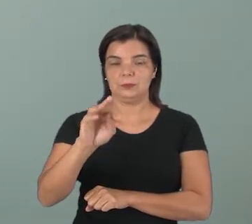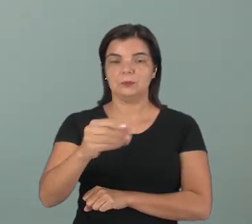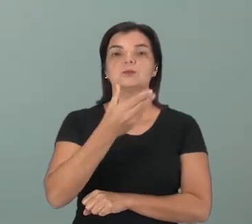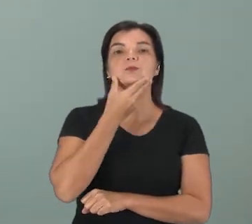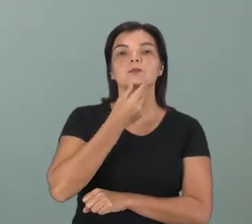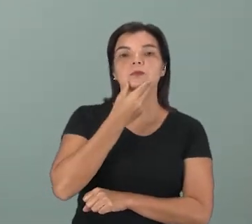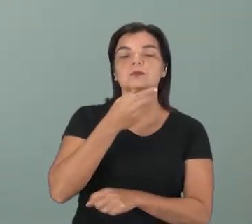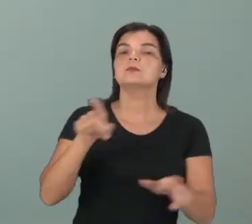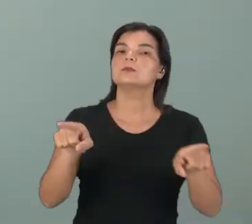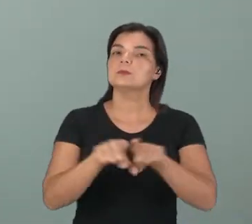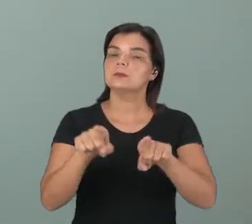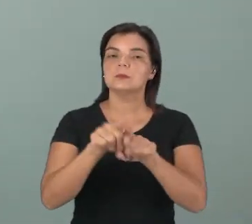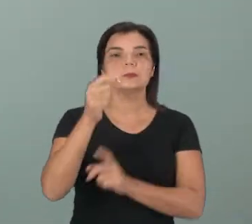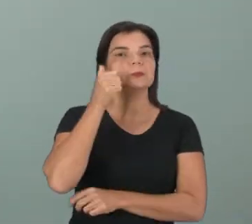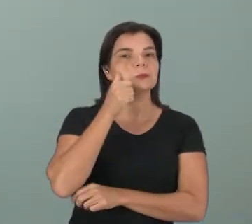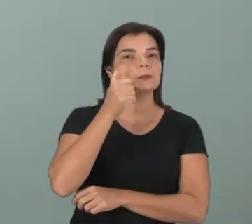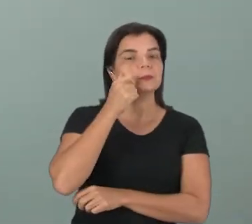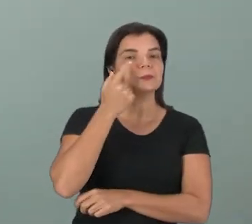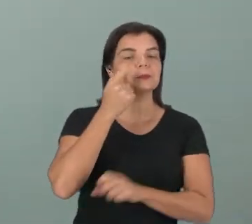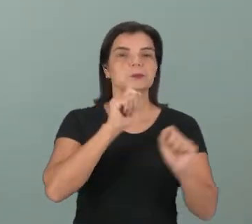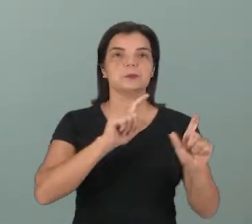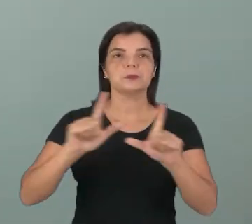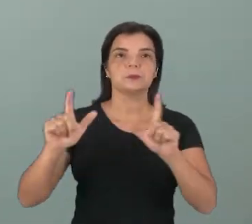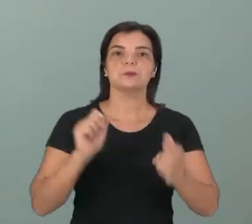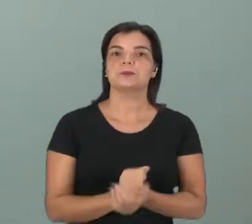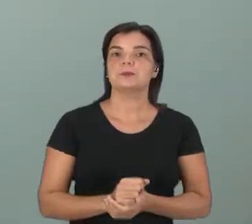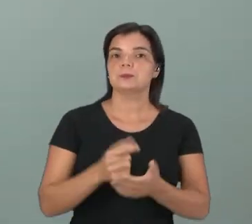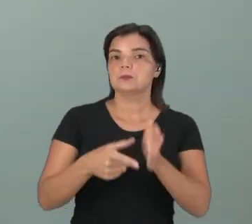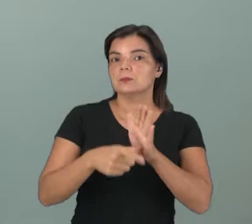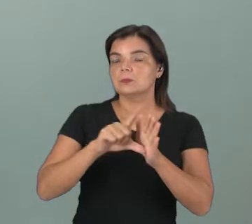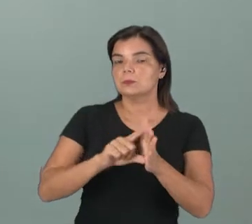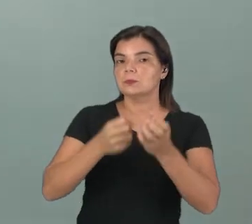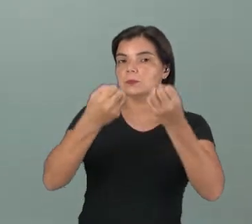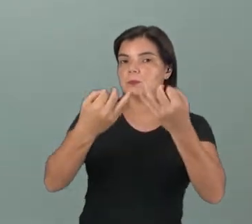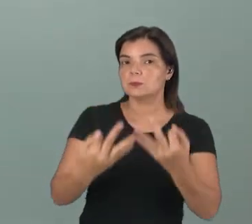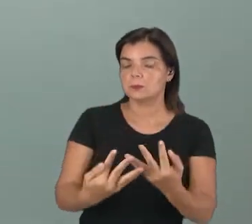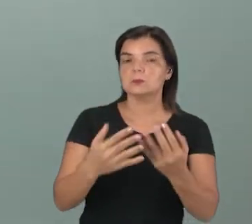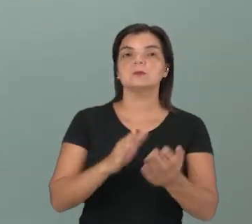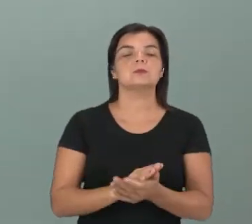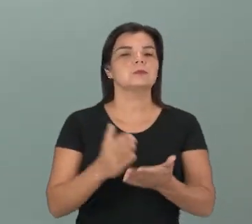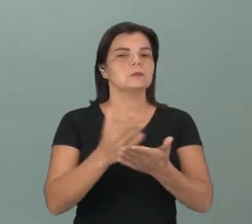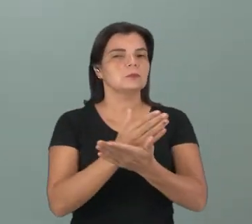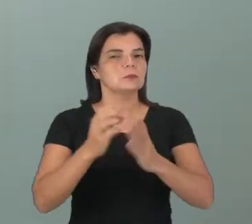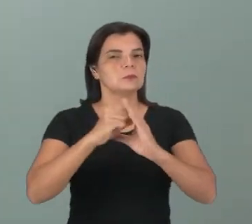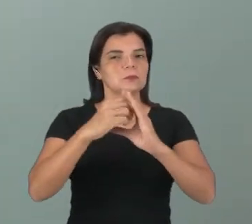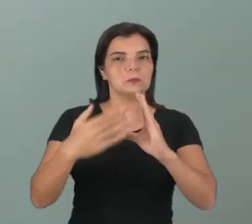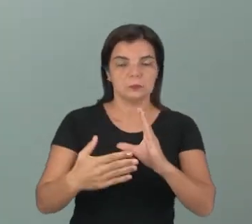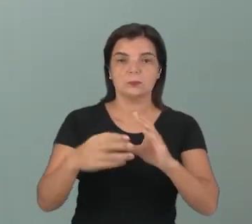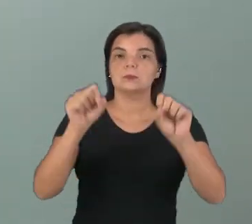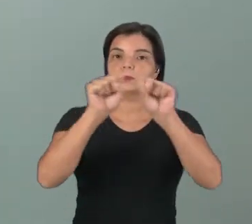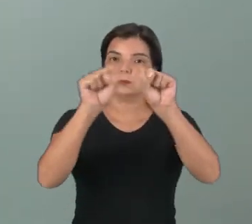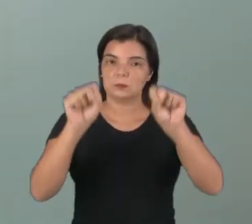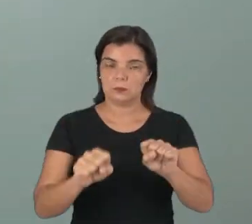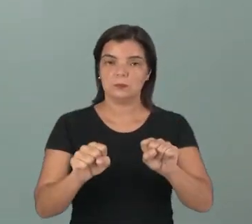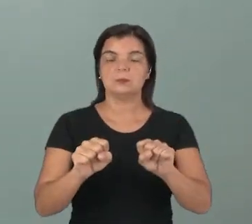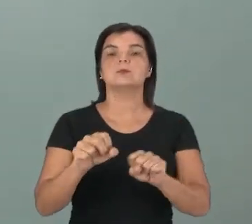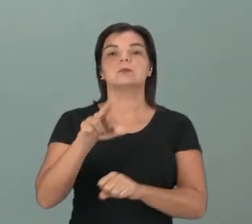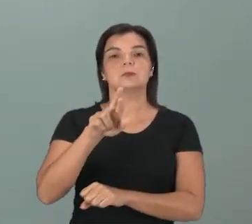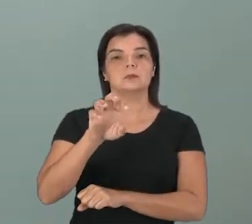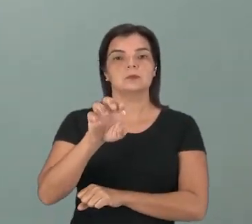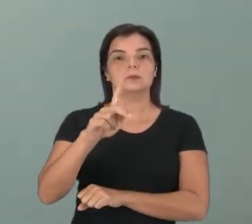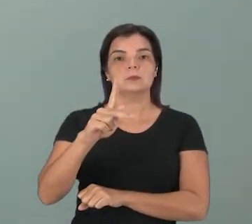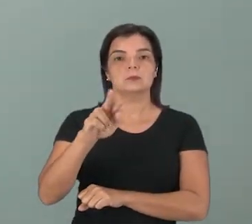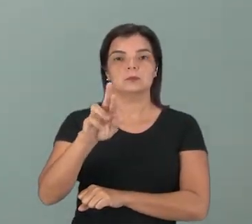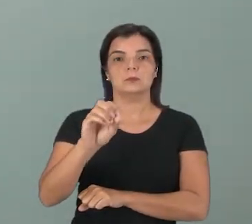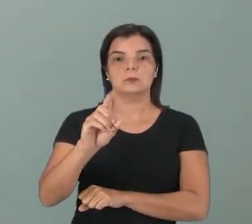sistema reprodutor feminino. Vamos lá? Então, antes de começar a falar aí algumas características do sistema reprodutor,